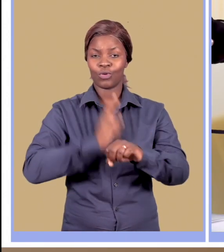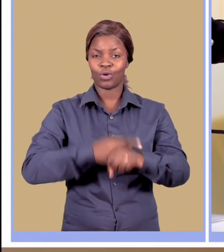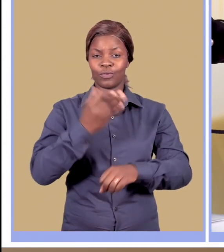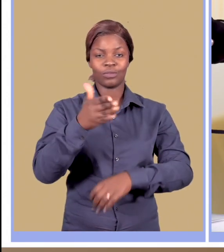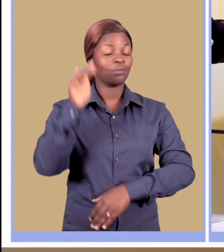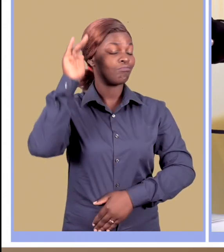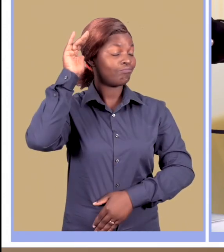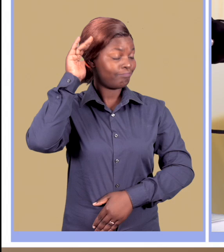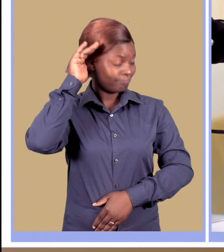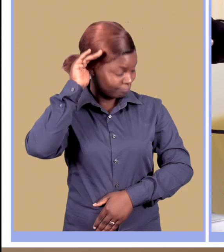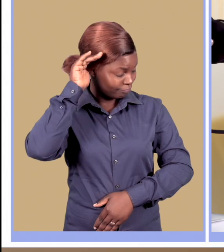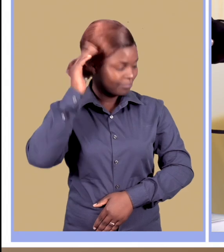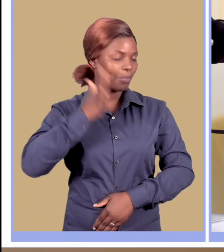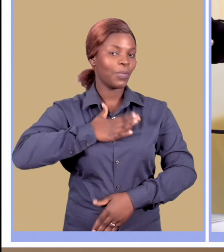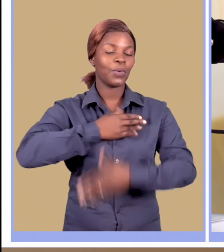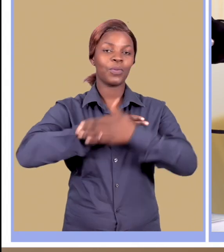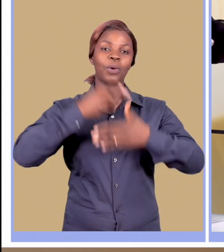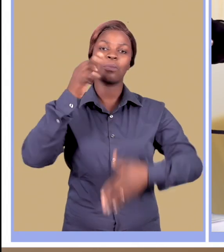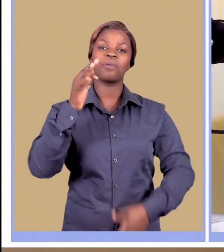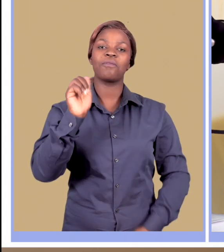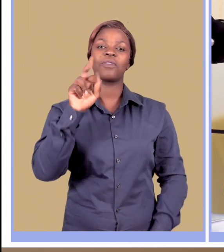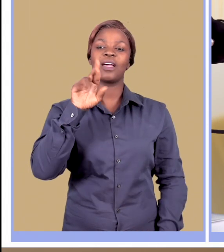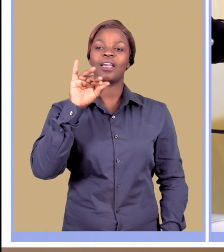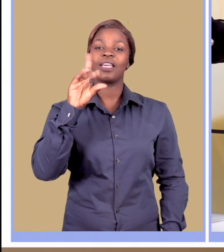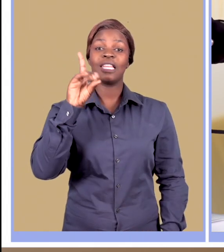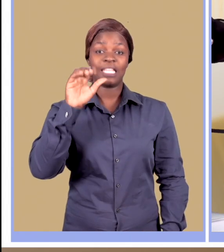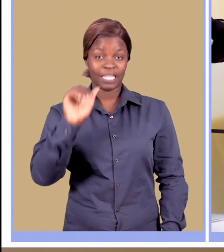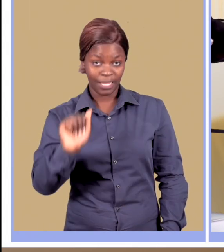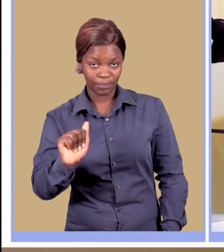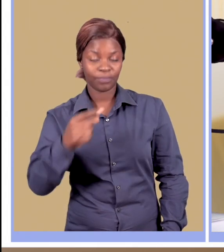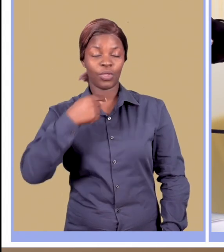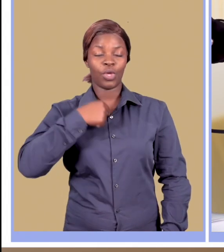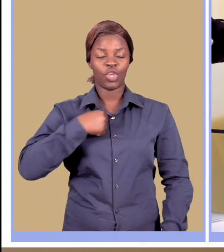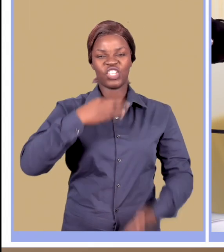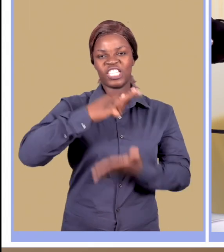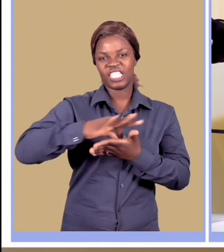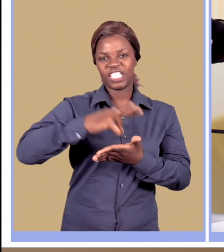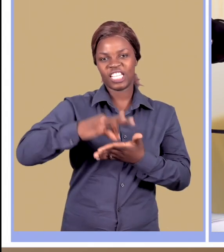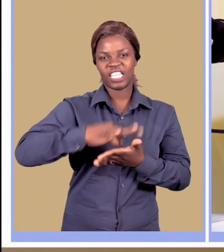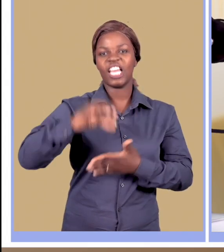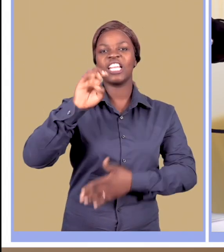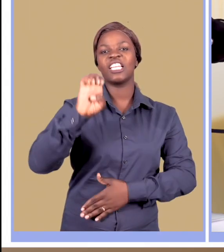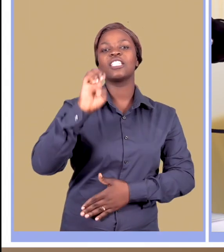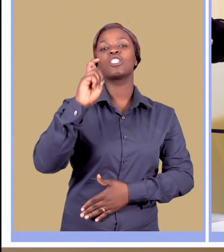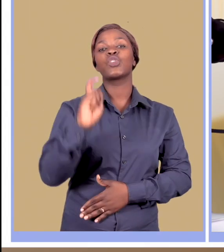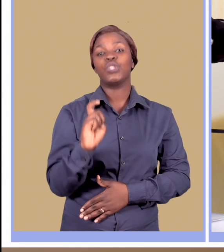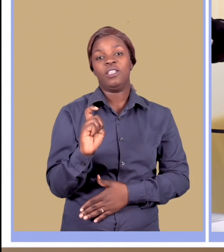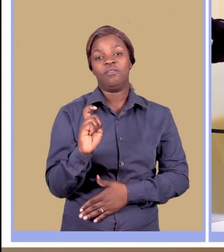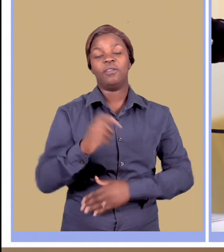noite, conforme a hora de escuta. Sou Farida Gulamo, secretária executiva, como já foi